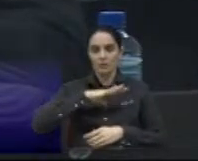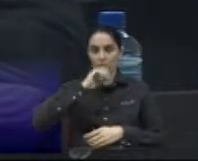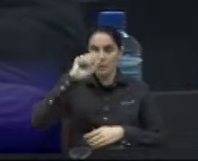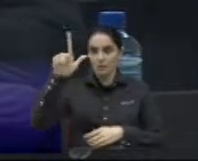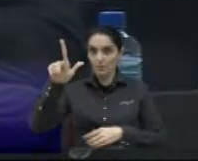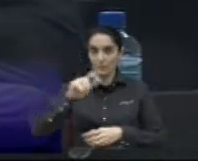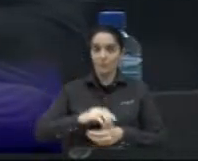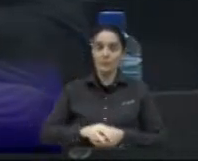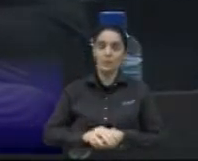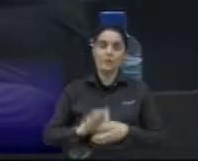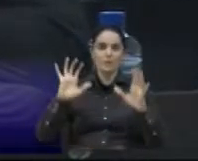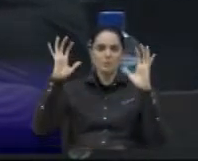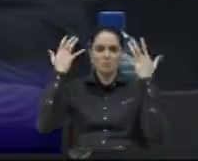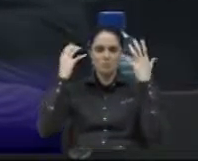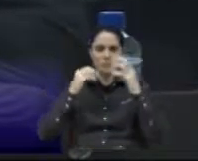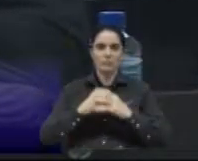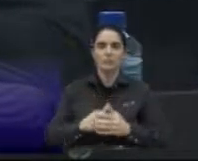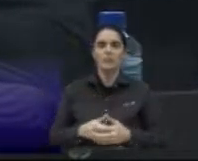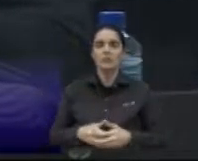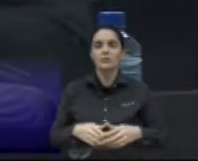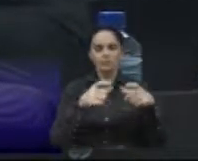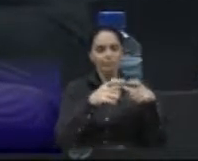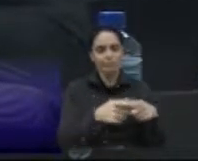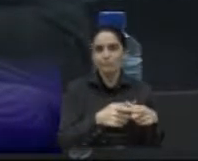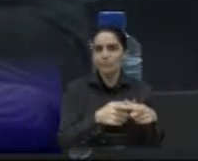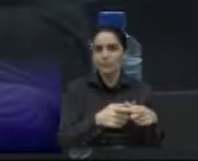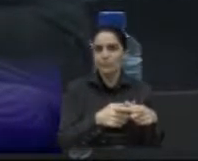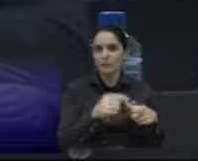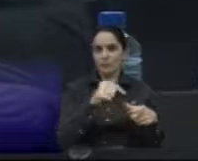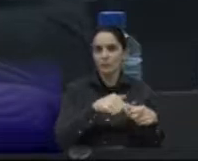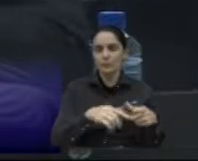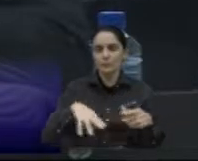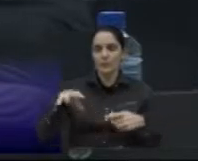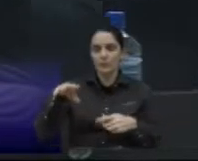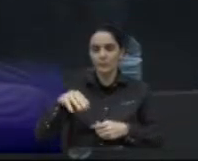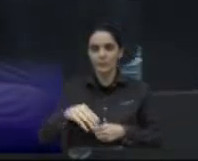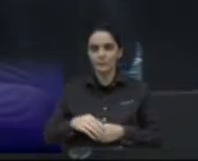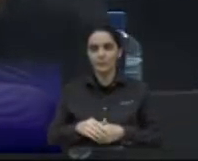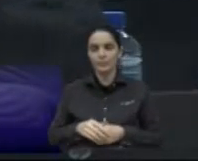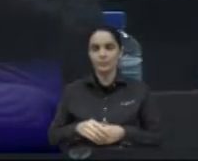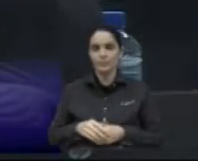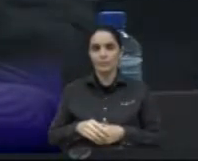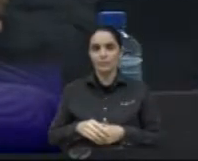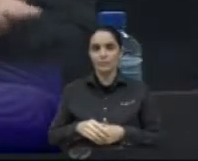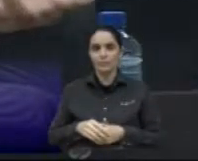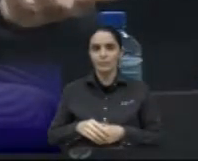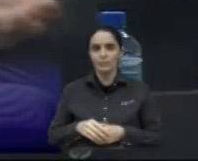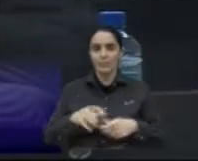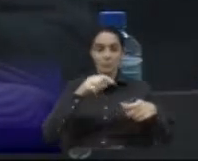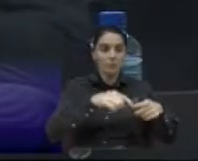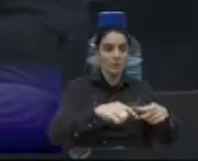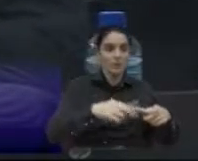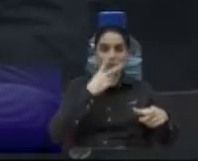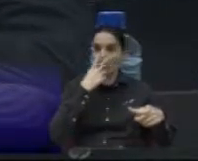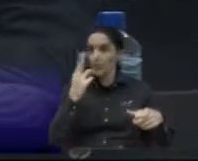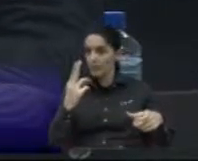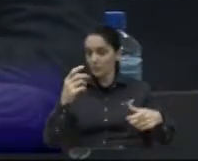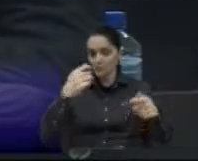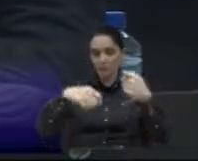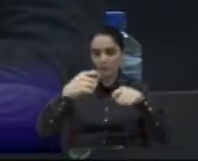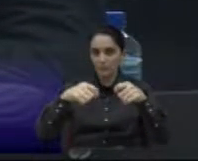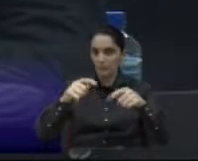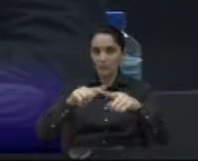era criado pelo departamento que o Roberto dirigia, né? Tinha um status de secretaria, embora fosse apenas um departamento da